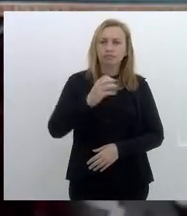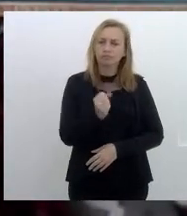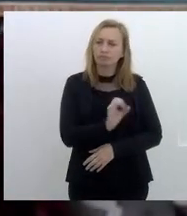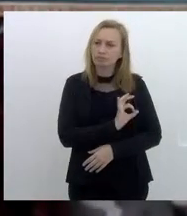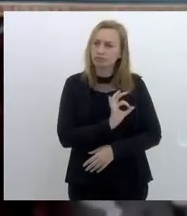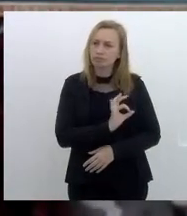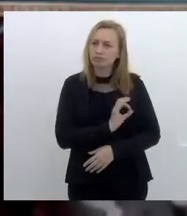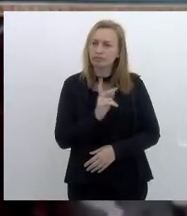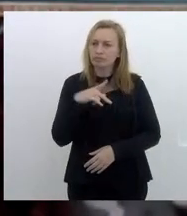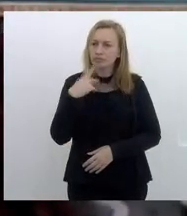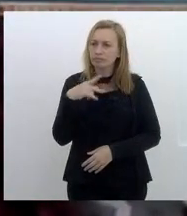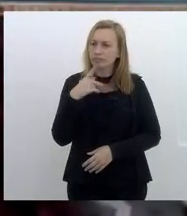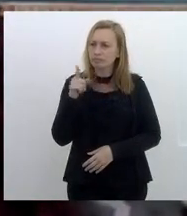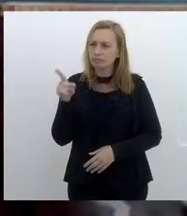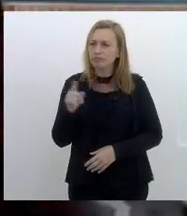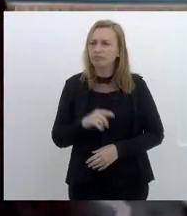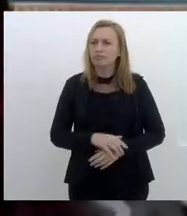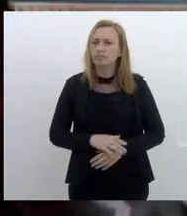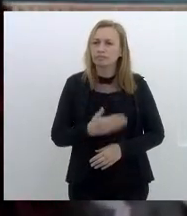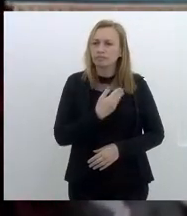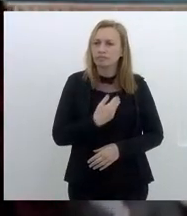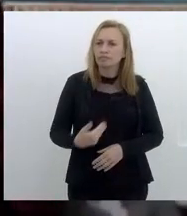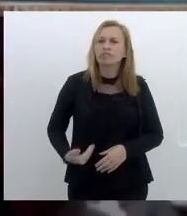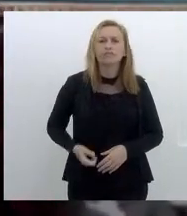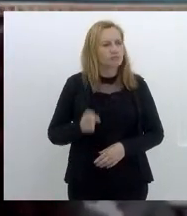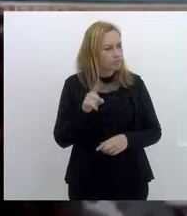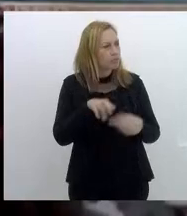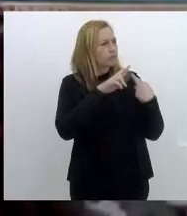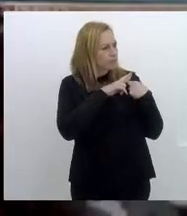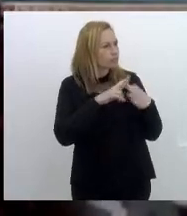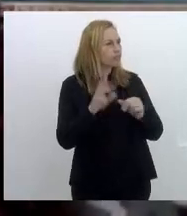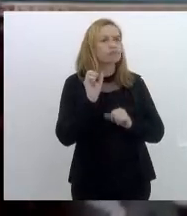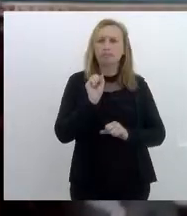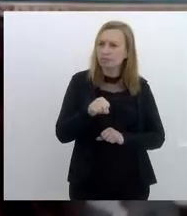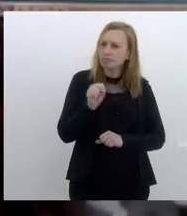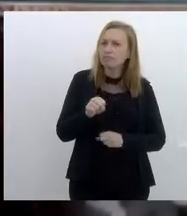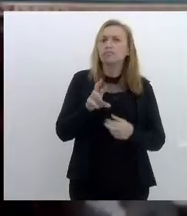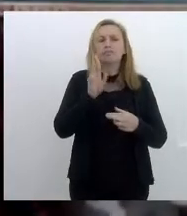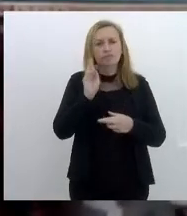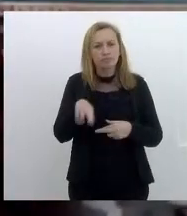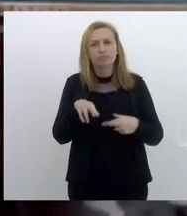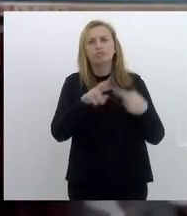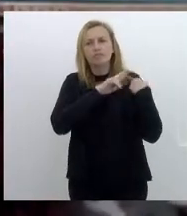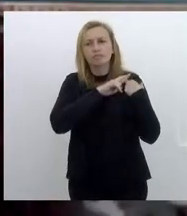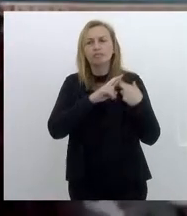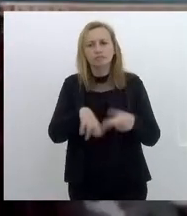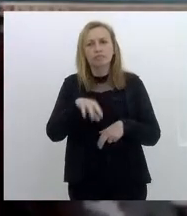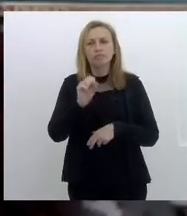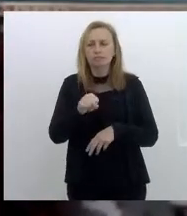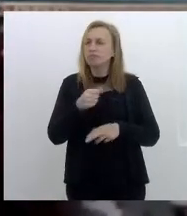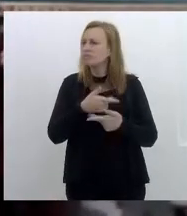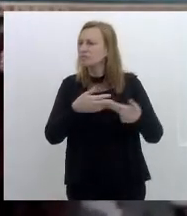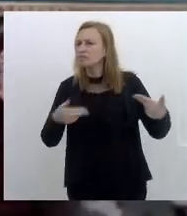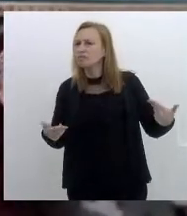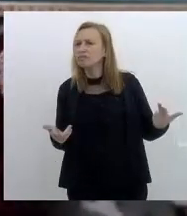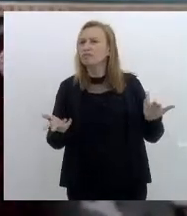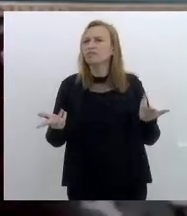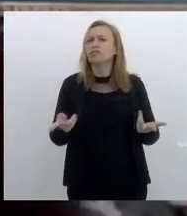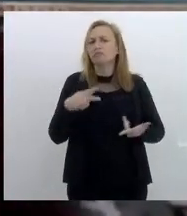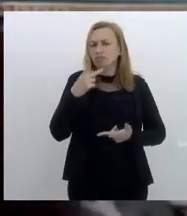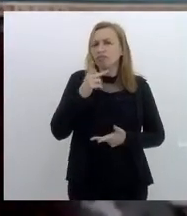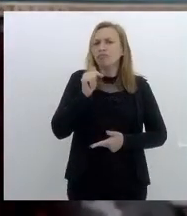quando ela disse que é uma ver não é responsável ele é responsável já inúmeras vezes